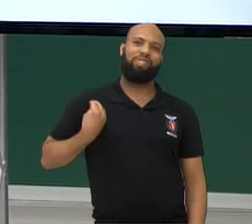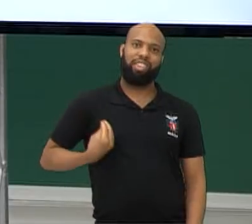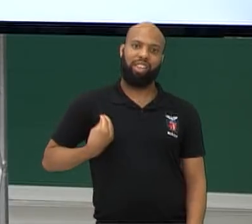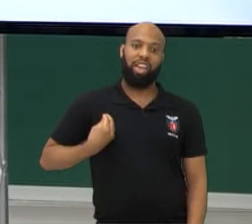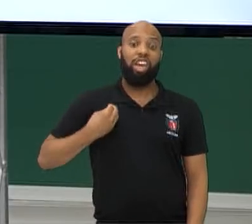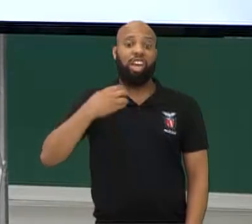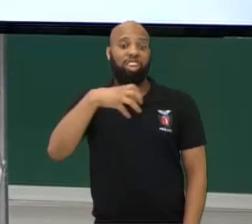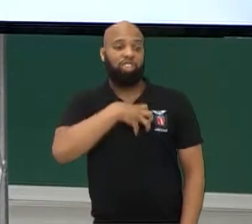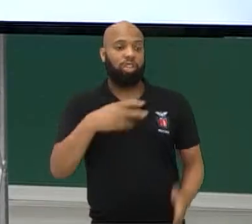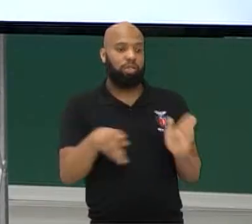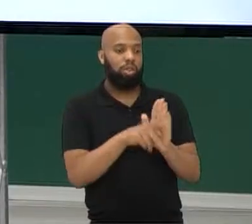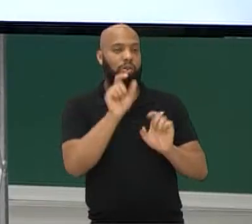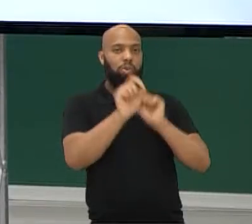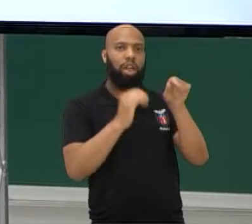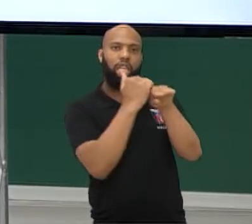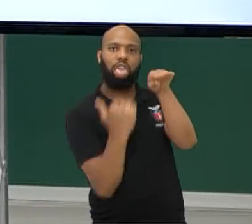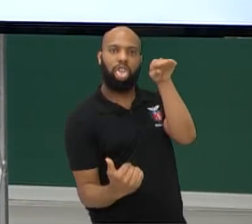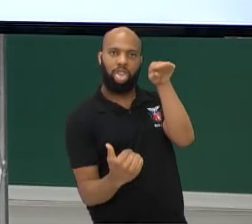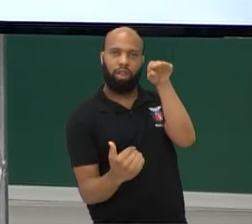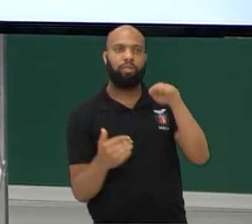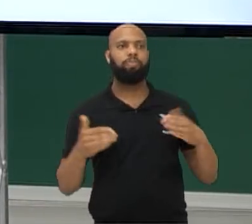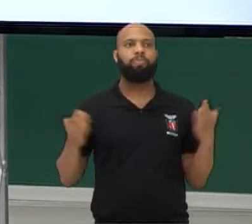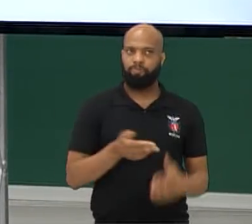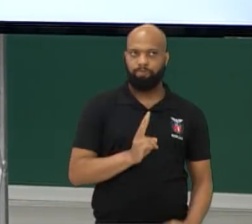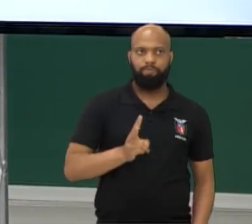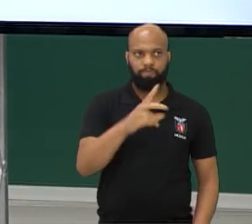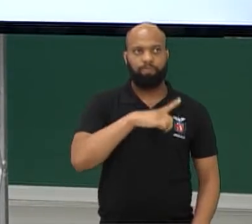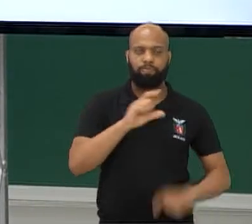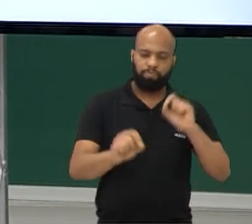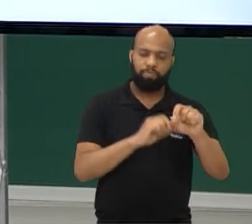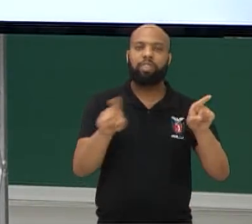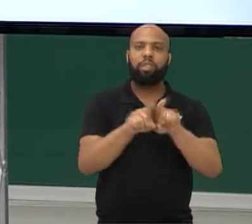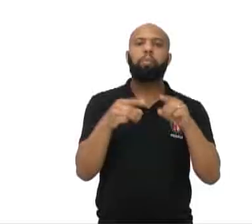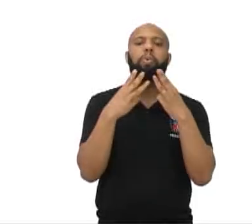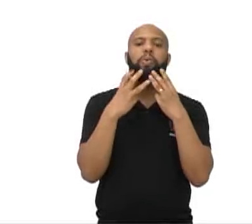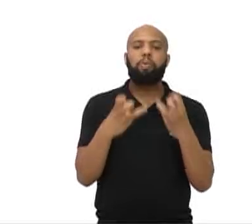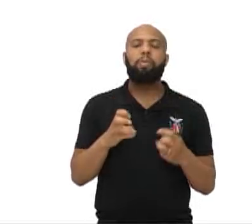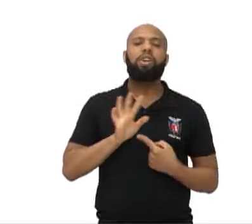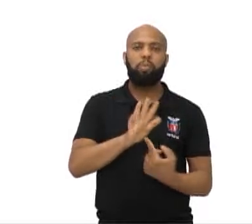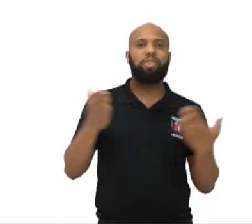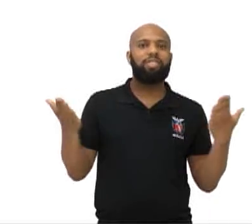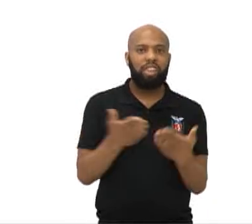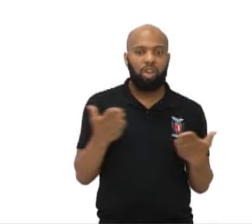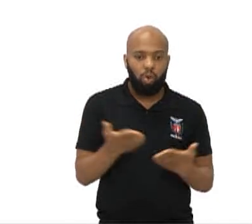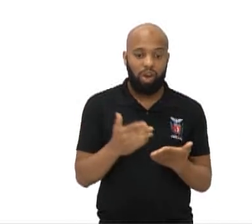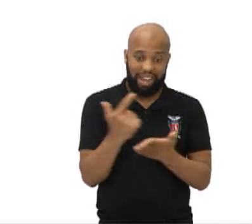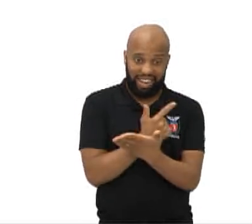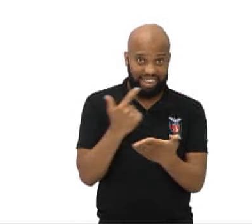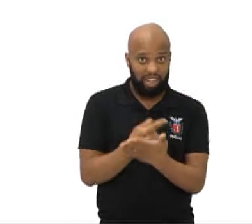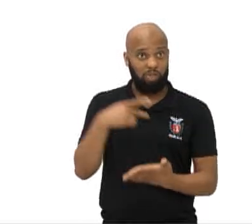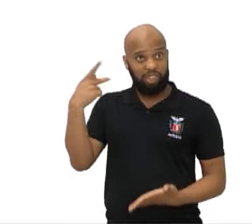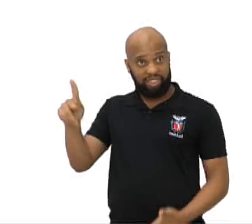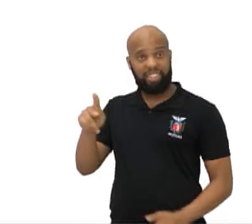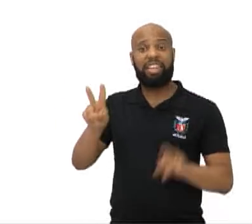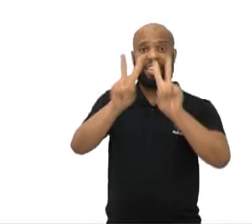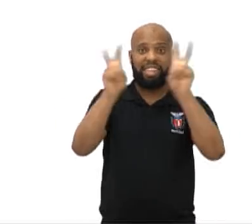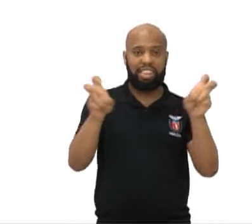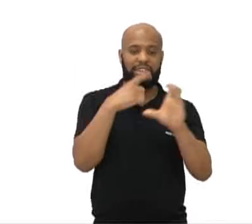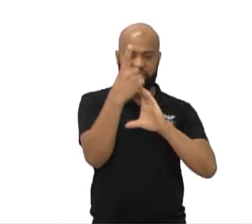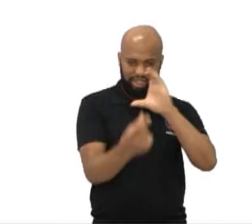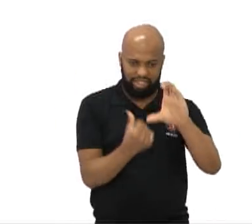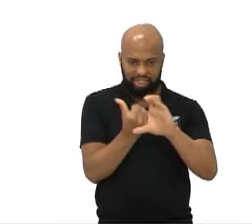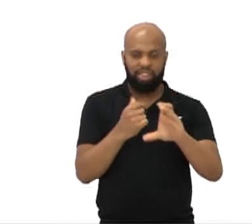numa condição de desigualdade. Continuando o slide, o Marx demonstra nessa grande obra chamada Capital